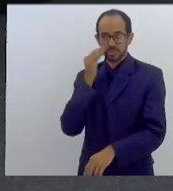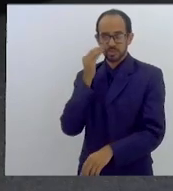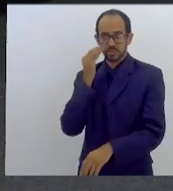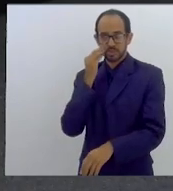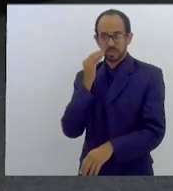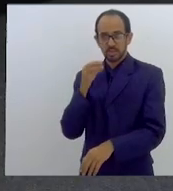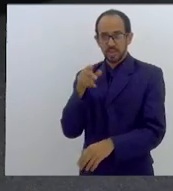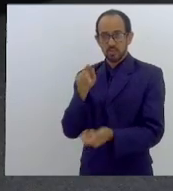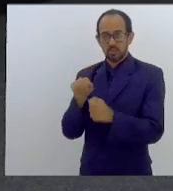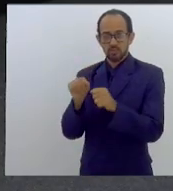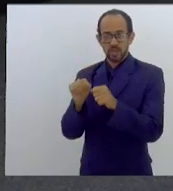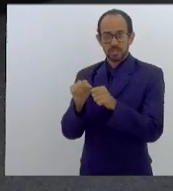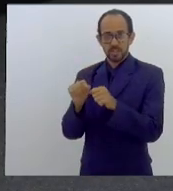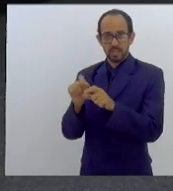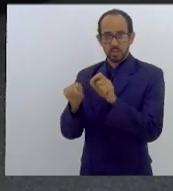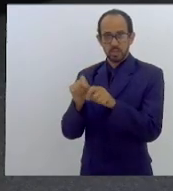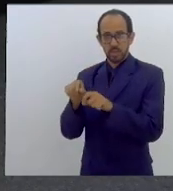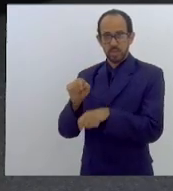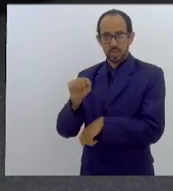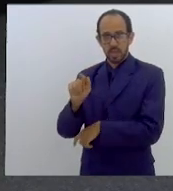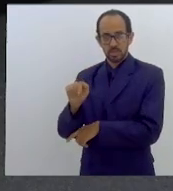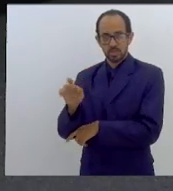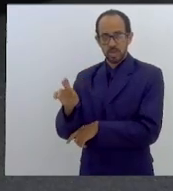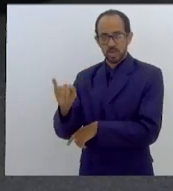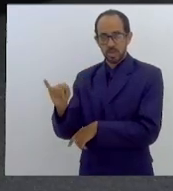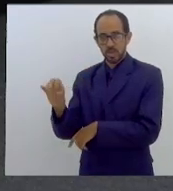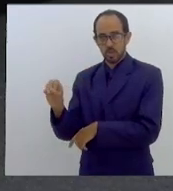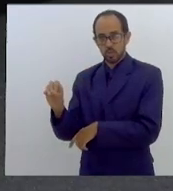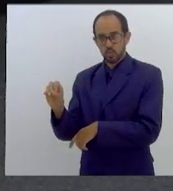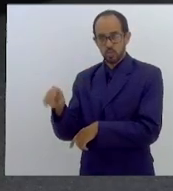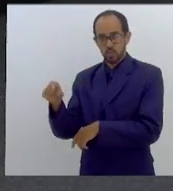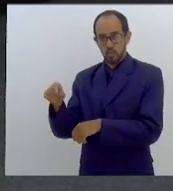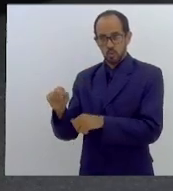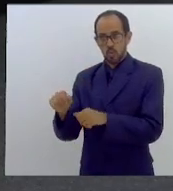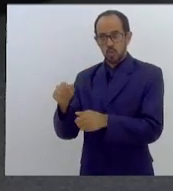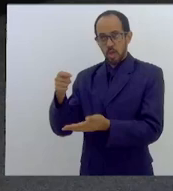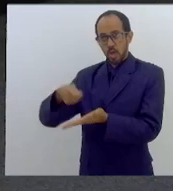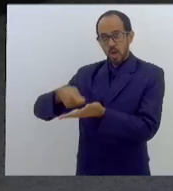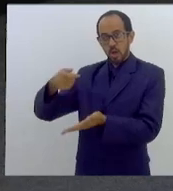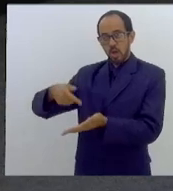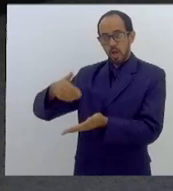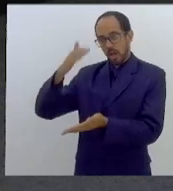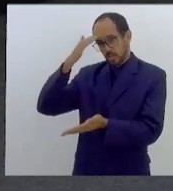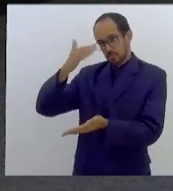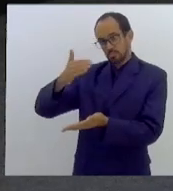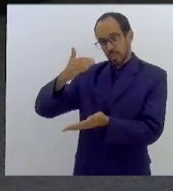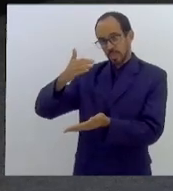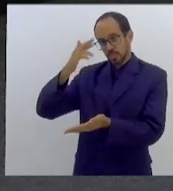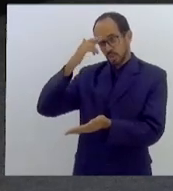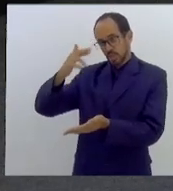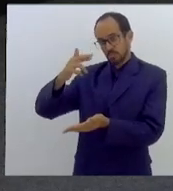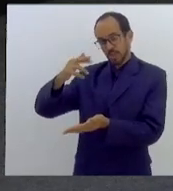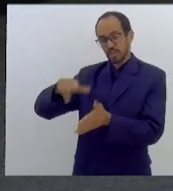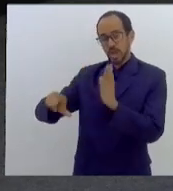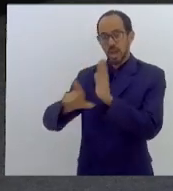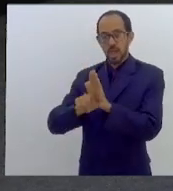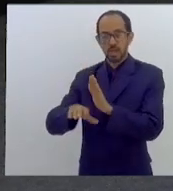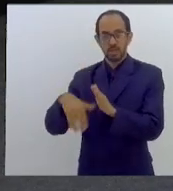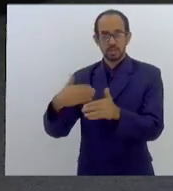exatamente fazer com que a AGRIO cumpra a lei, fazendo as modificações necessárias. Então, é uma